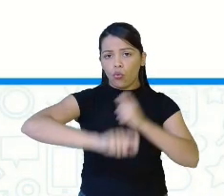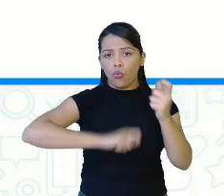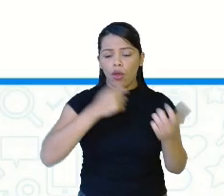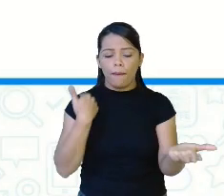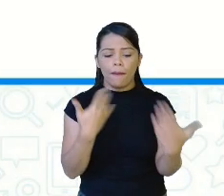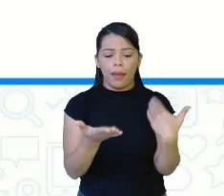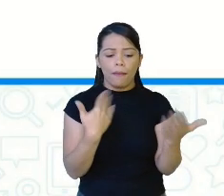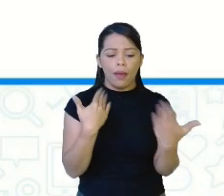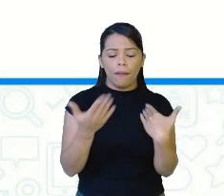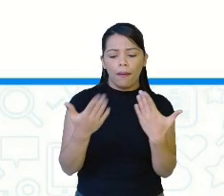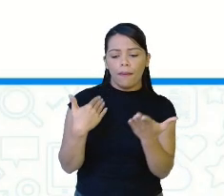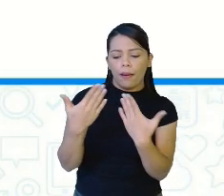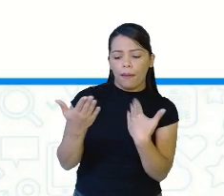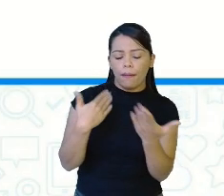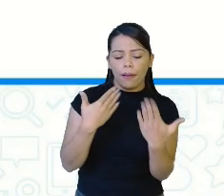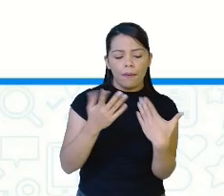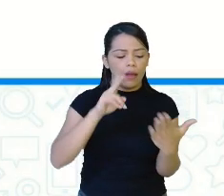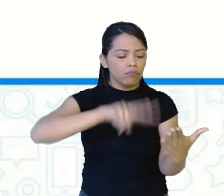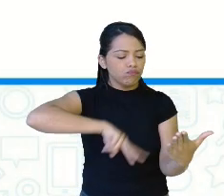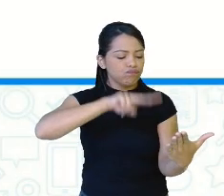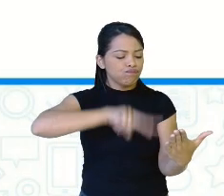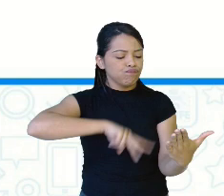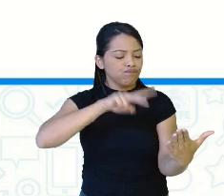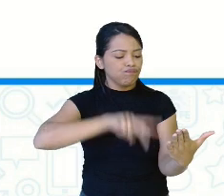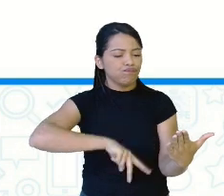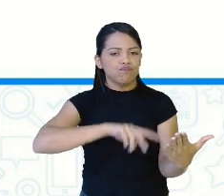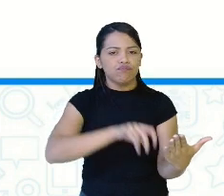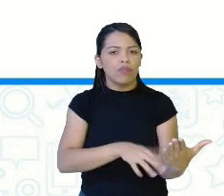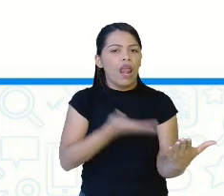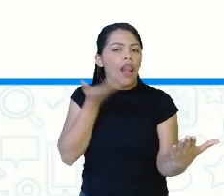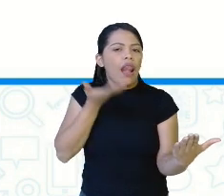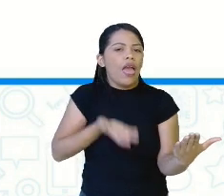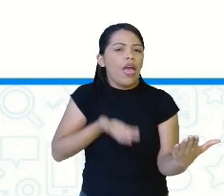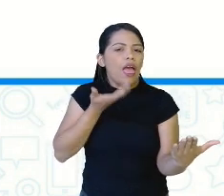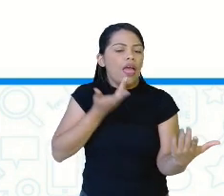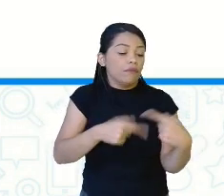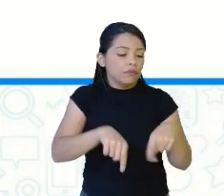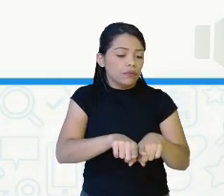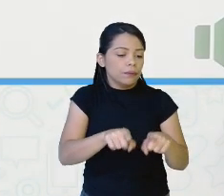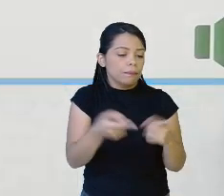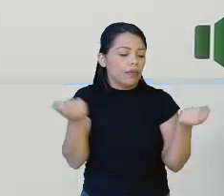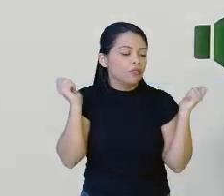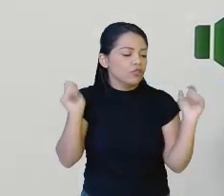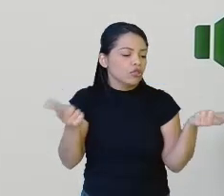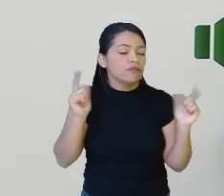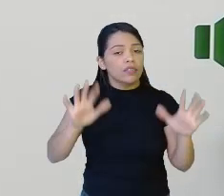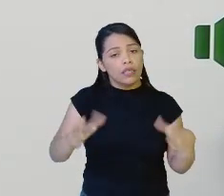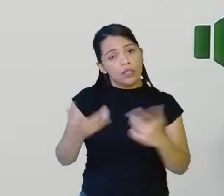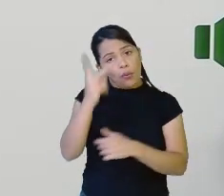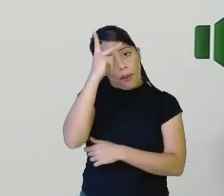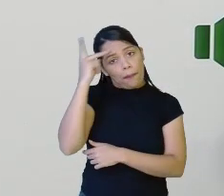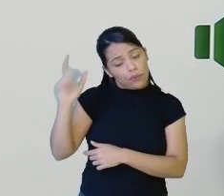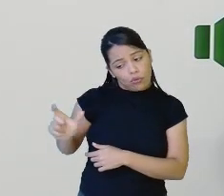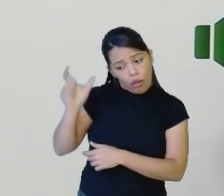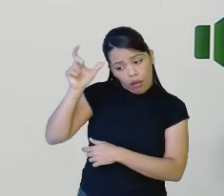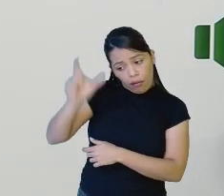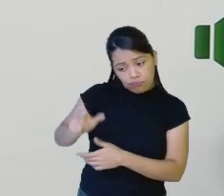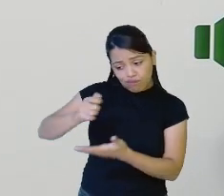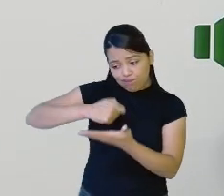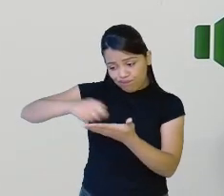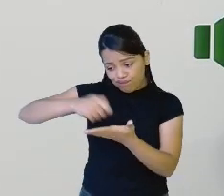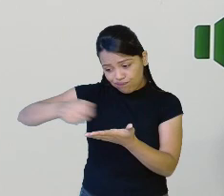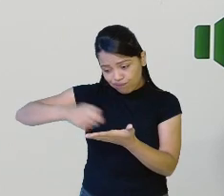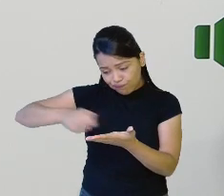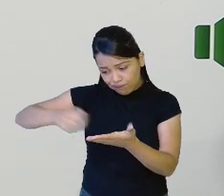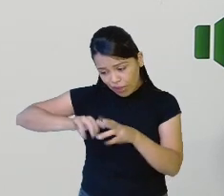entre amigos, tornando a leitura leve e divertida. Então, a pessoa que está ali escrevendo uma crônica, ela usa